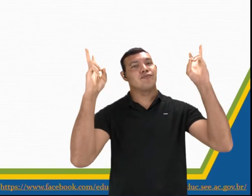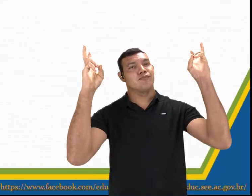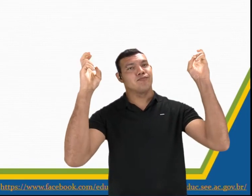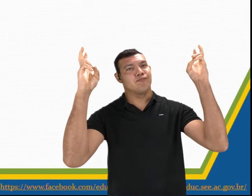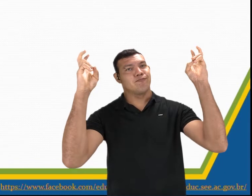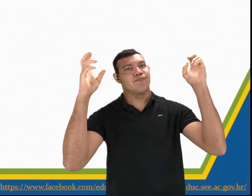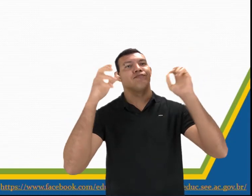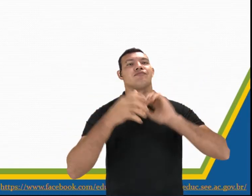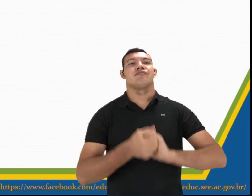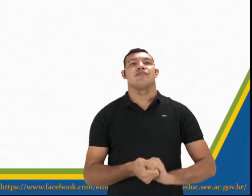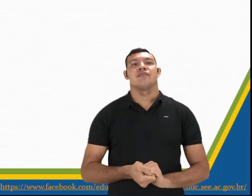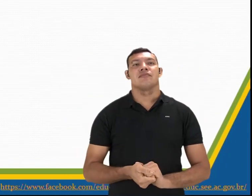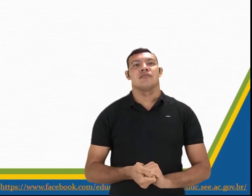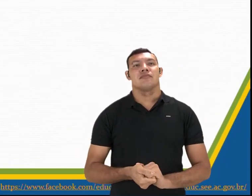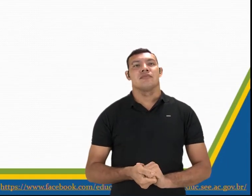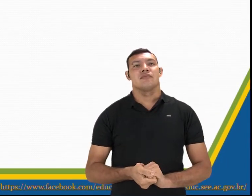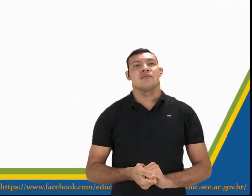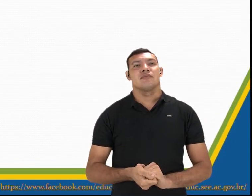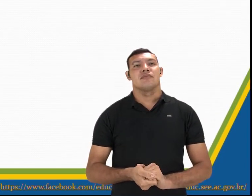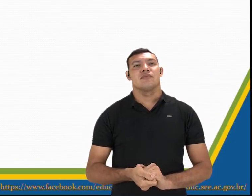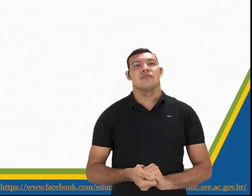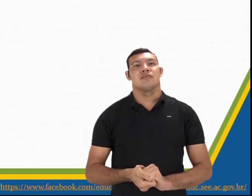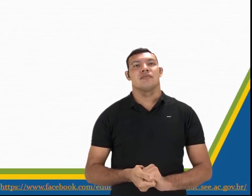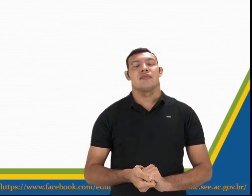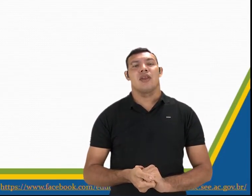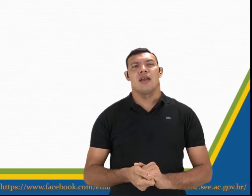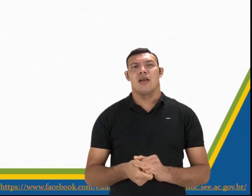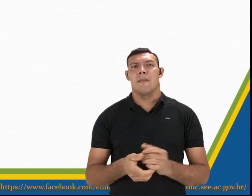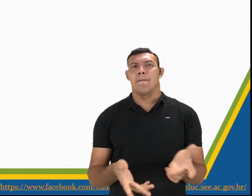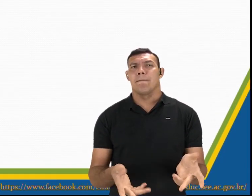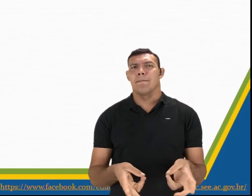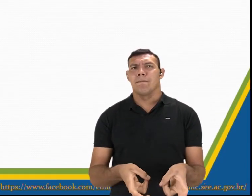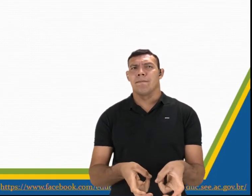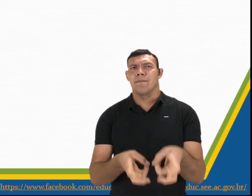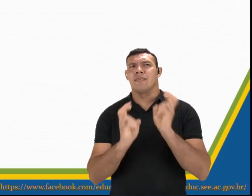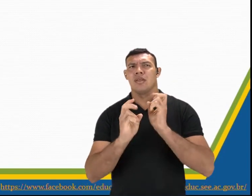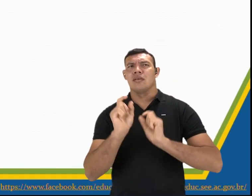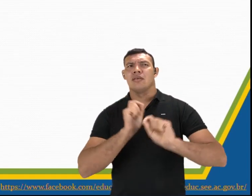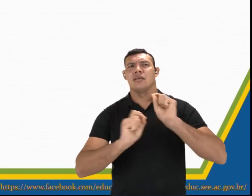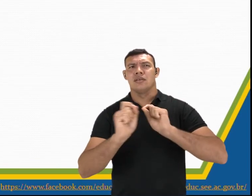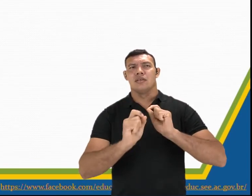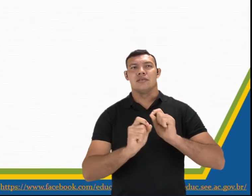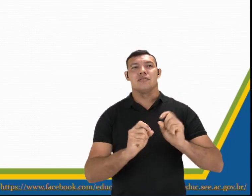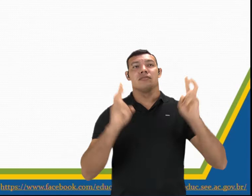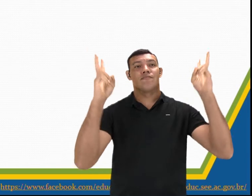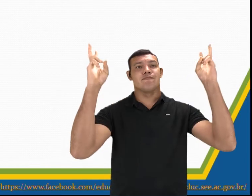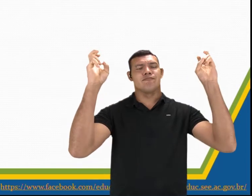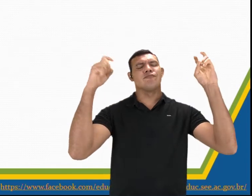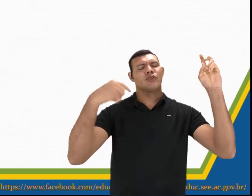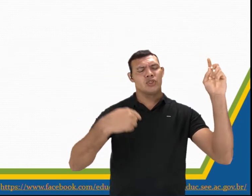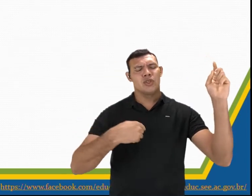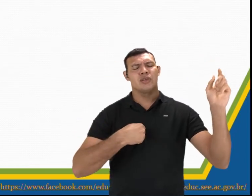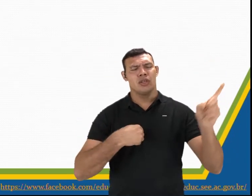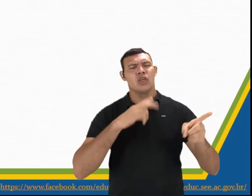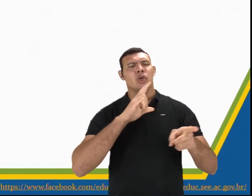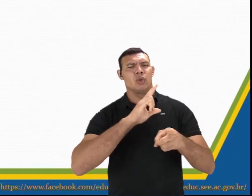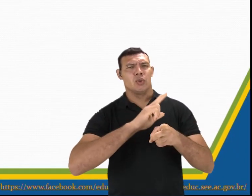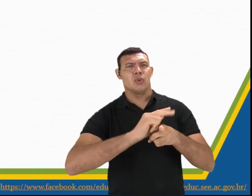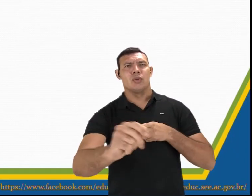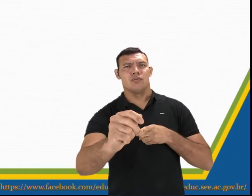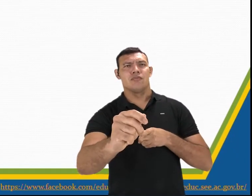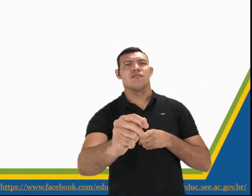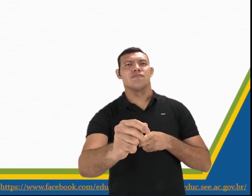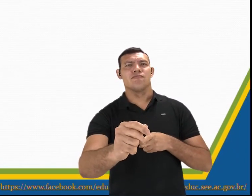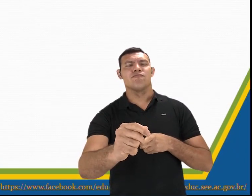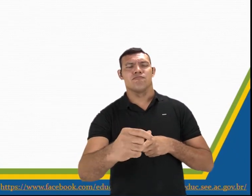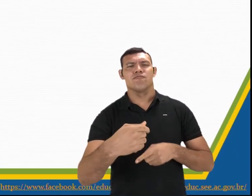aspas, atentem para isso. Então, veja bem aqui. Eu venci, sou uma vencedora. Então, disse